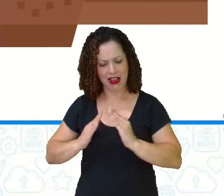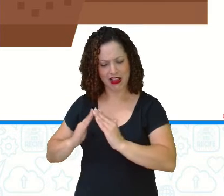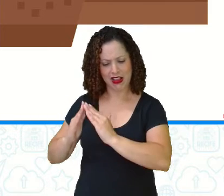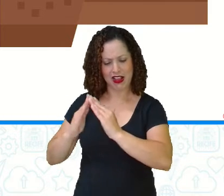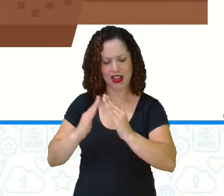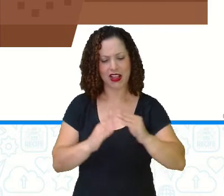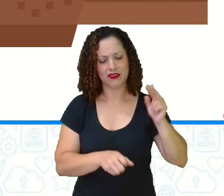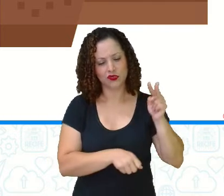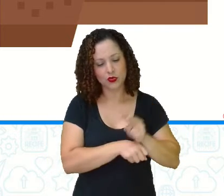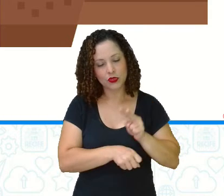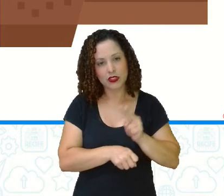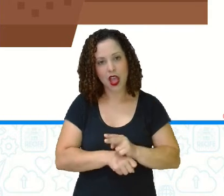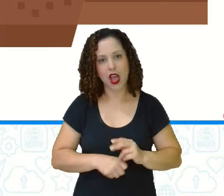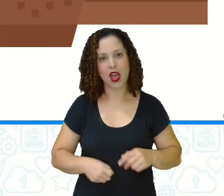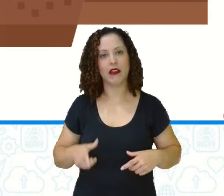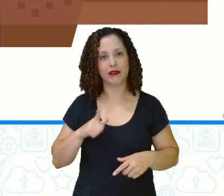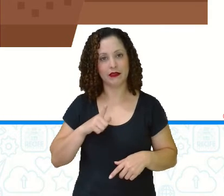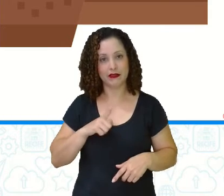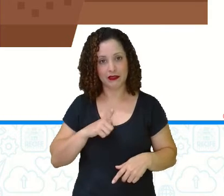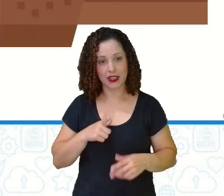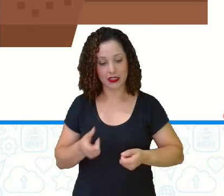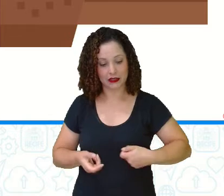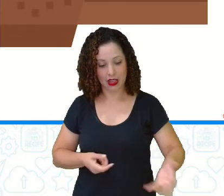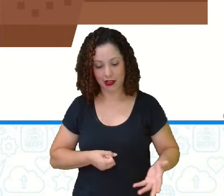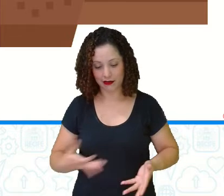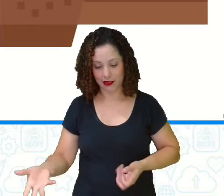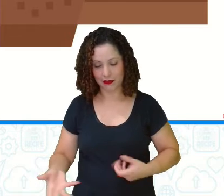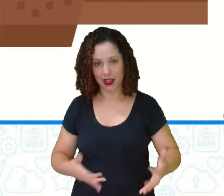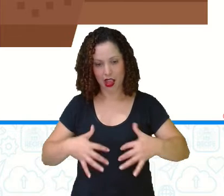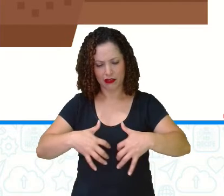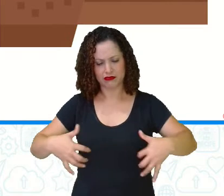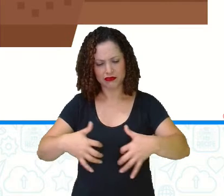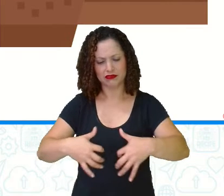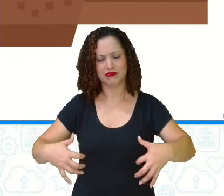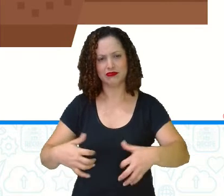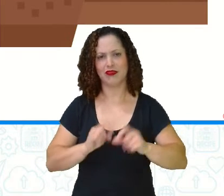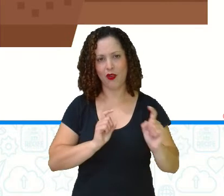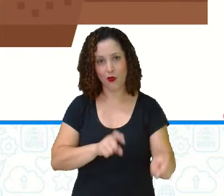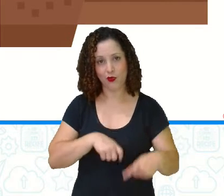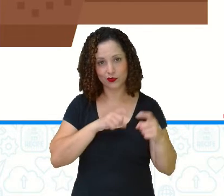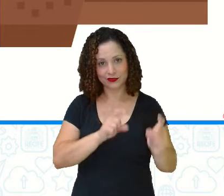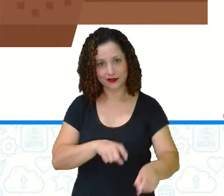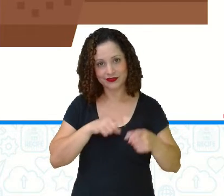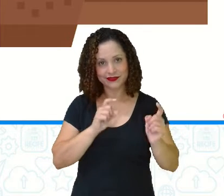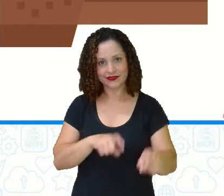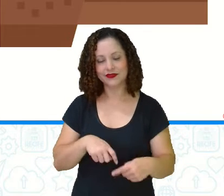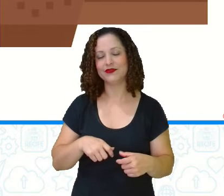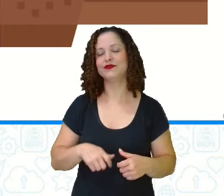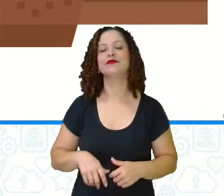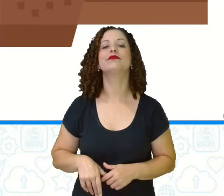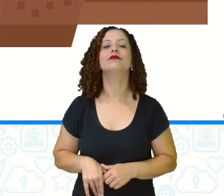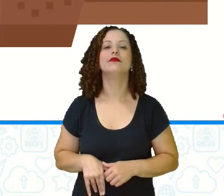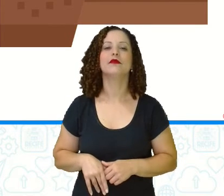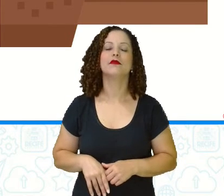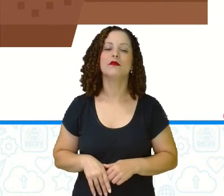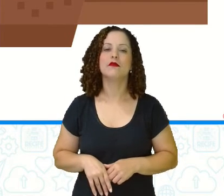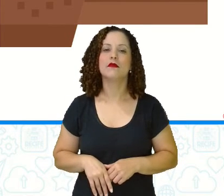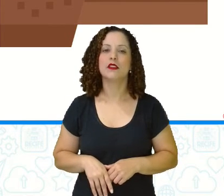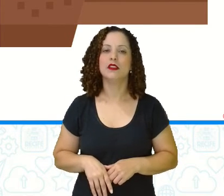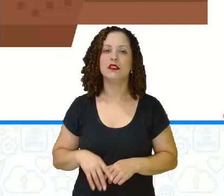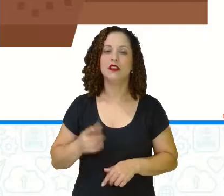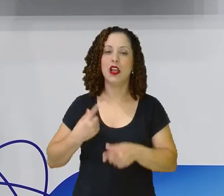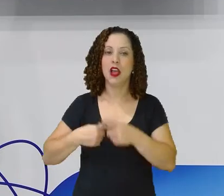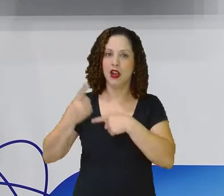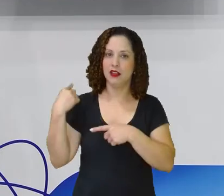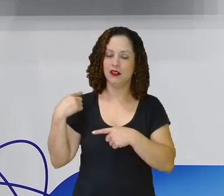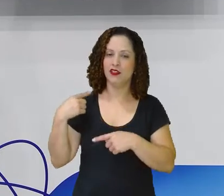cultivamos nossos alimentos e realizamos nossas práticas econômicas. Se a atmosfera, nós estamos